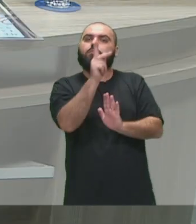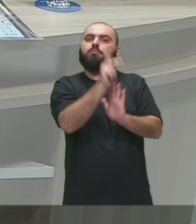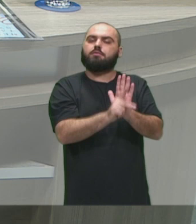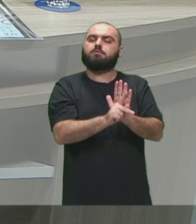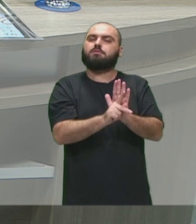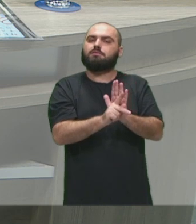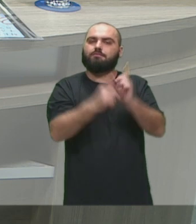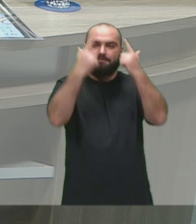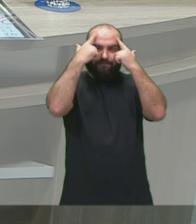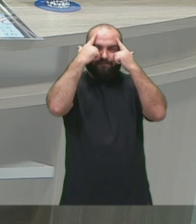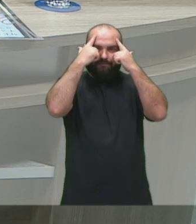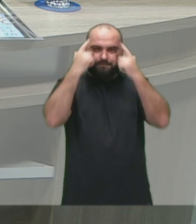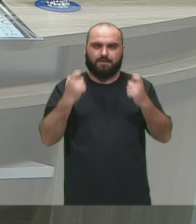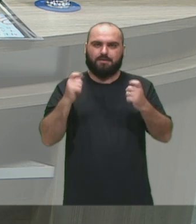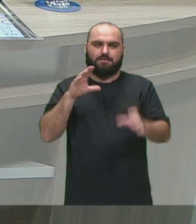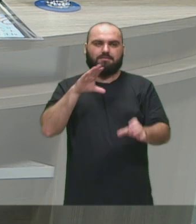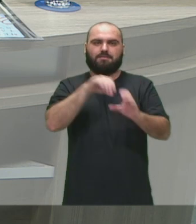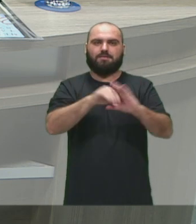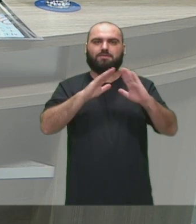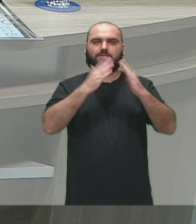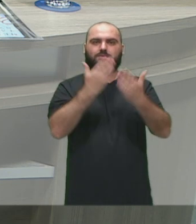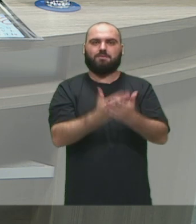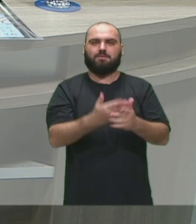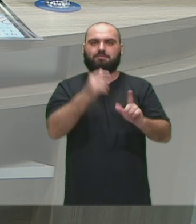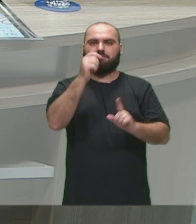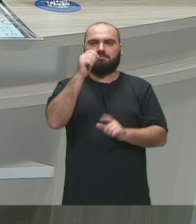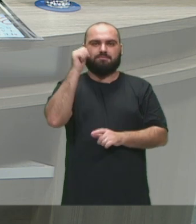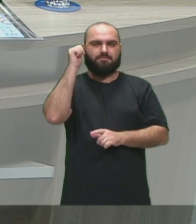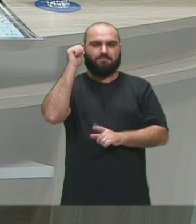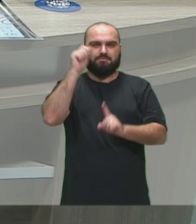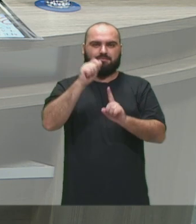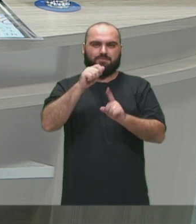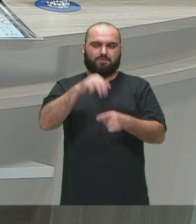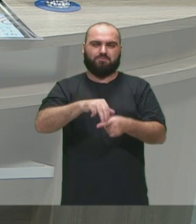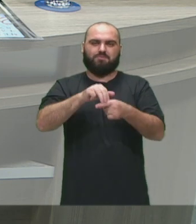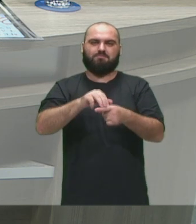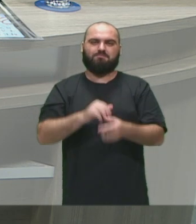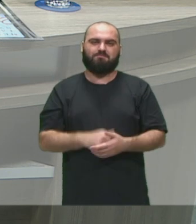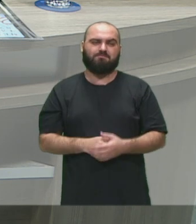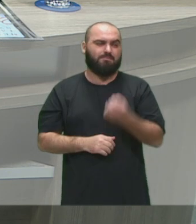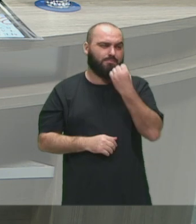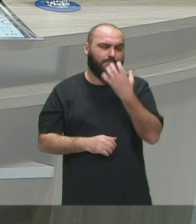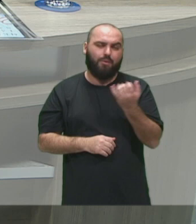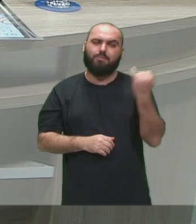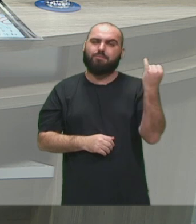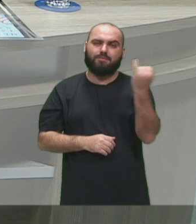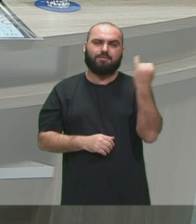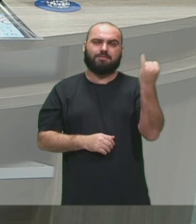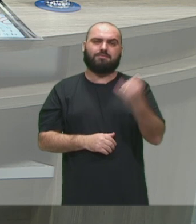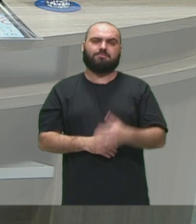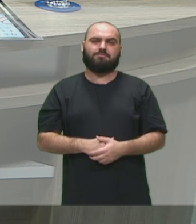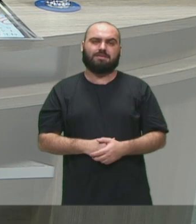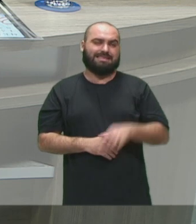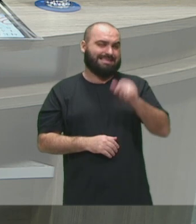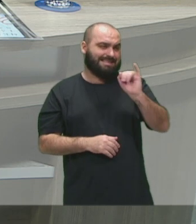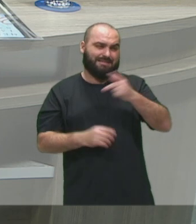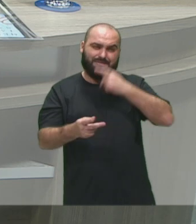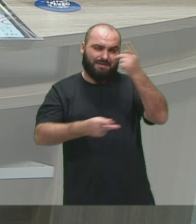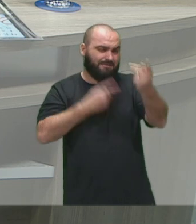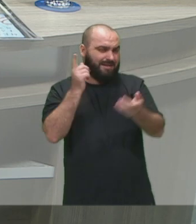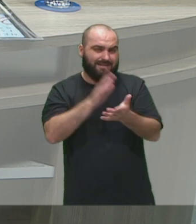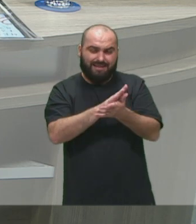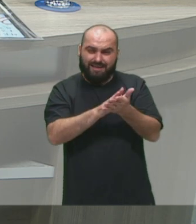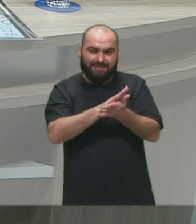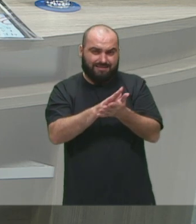sobre violência nas escolas municipais. Então, isso é muito bom, muito importante, né? E se nós não falarmos, como